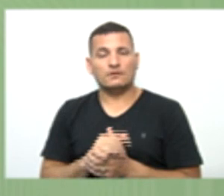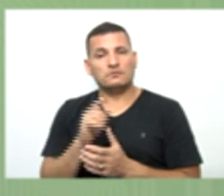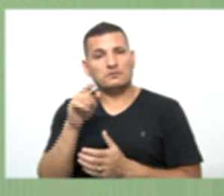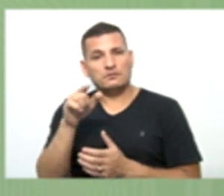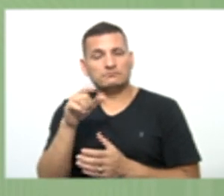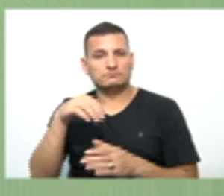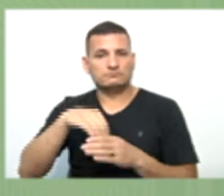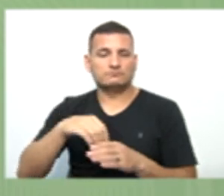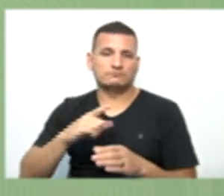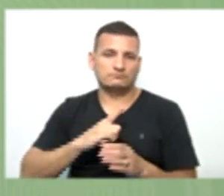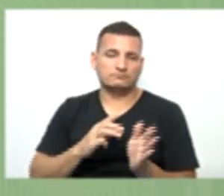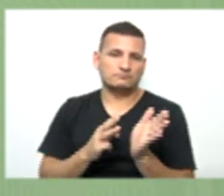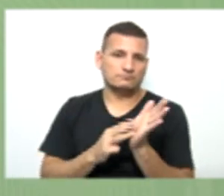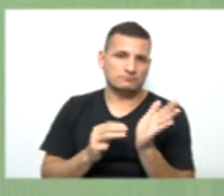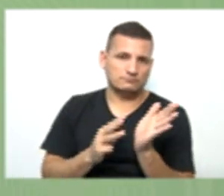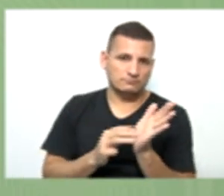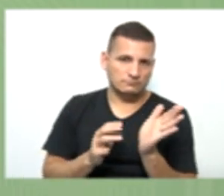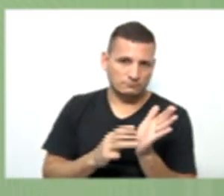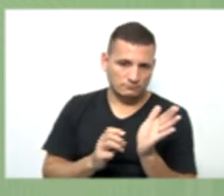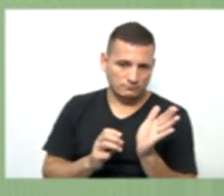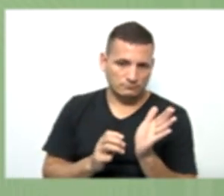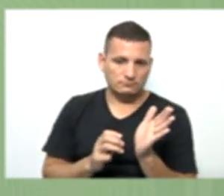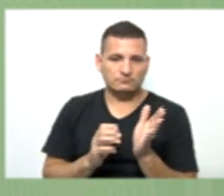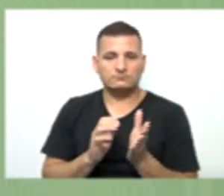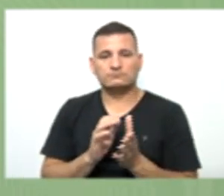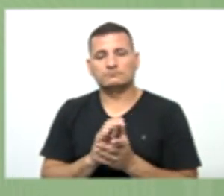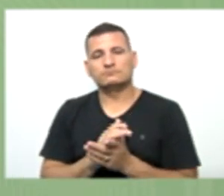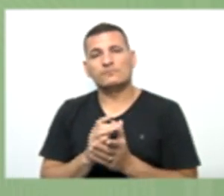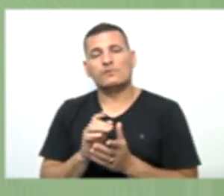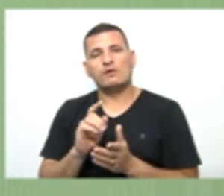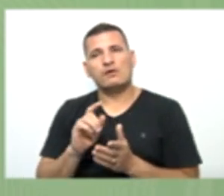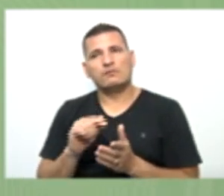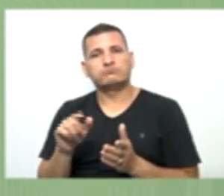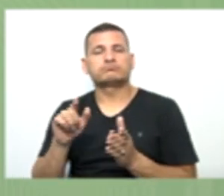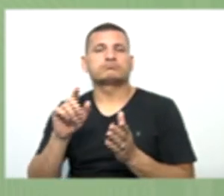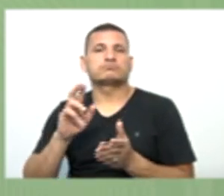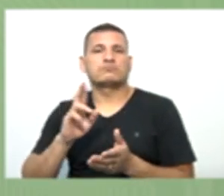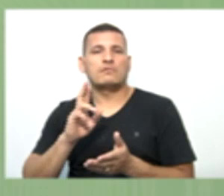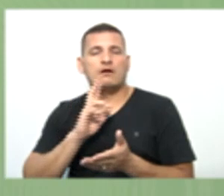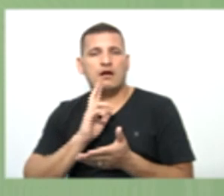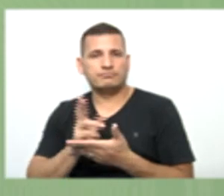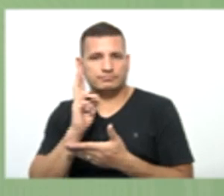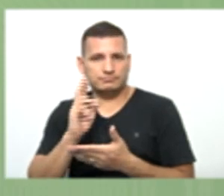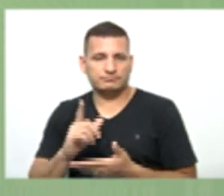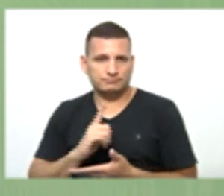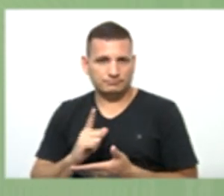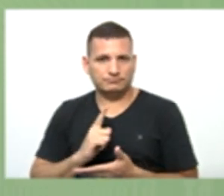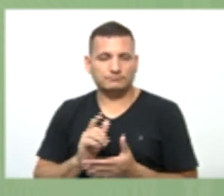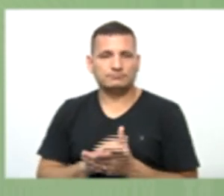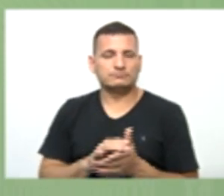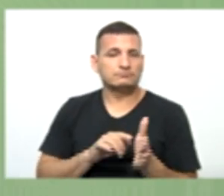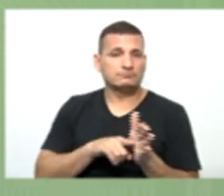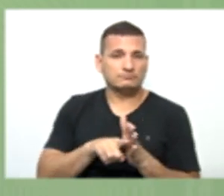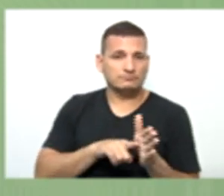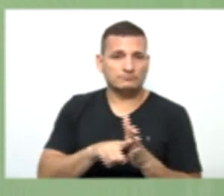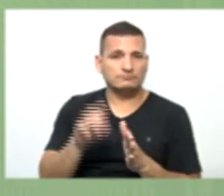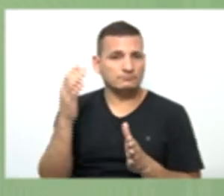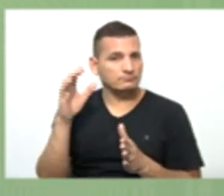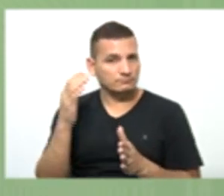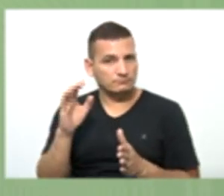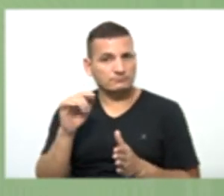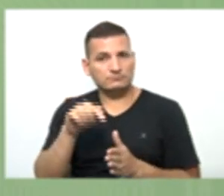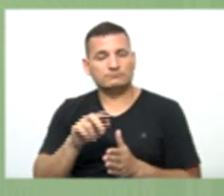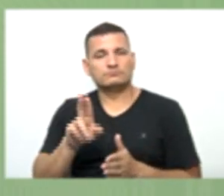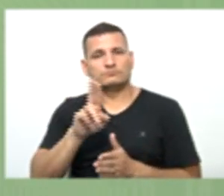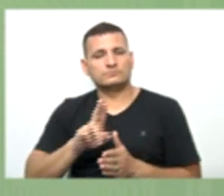metodológica e gera resultados. Vocês viram aí os gráficos. A pesquisa científica utiliza-se